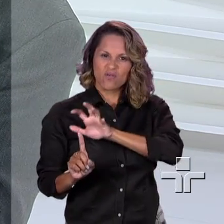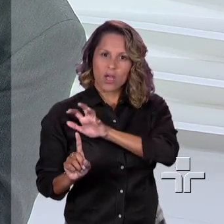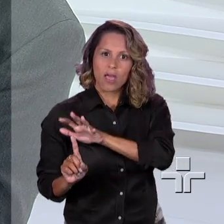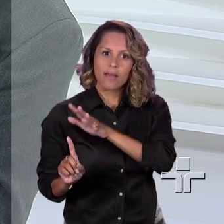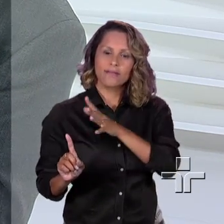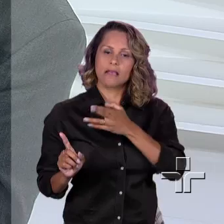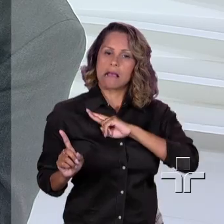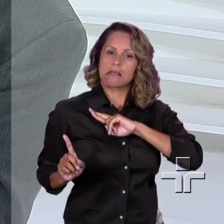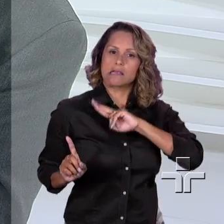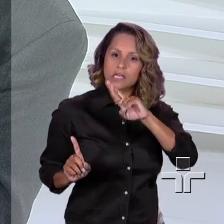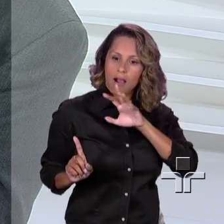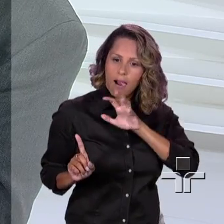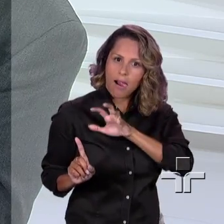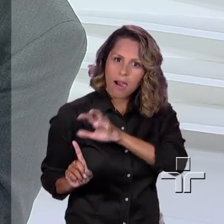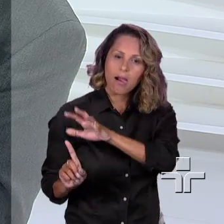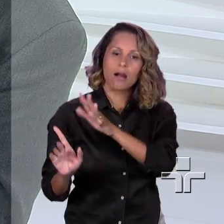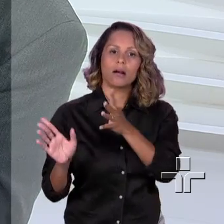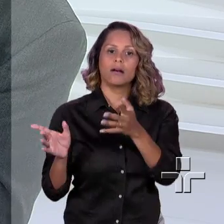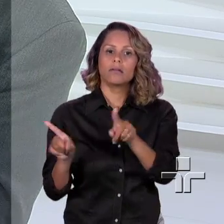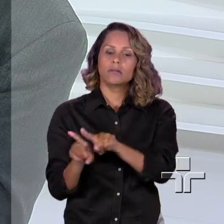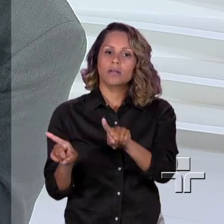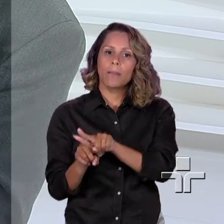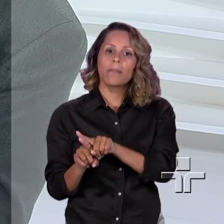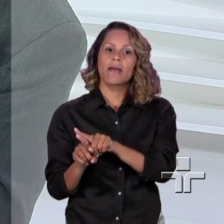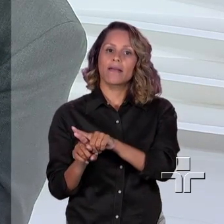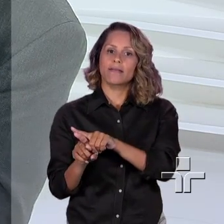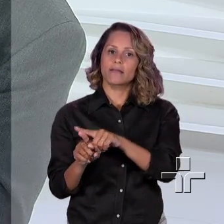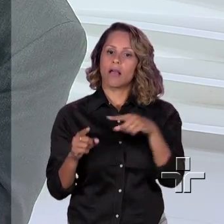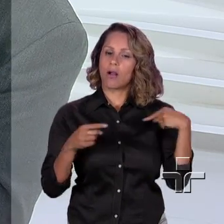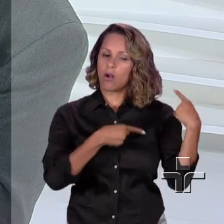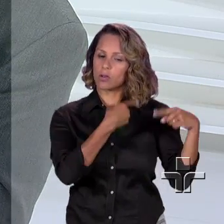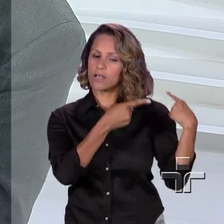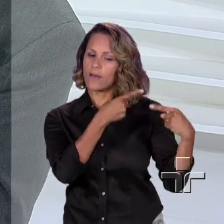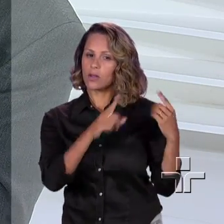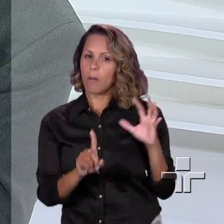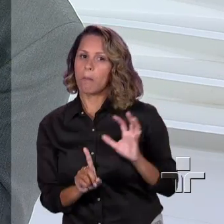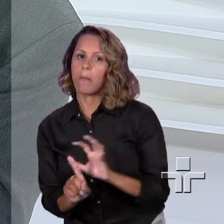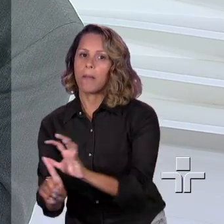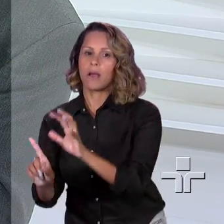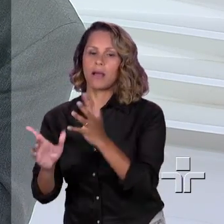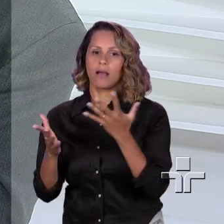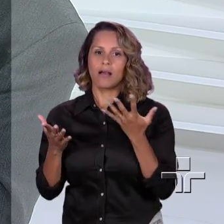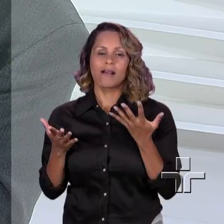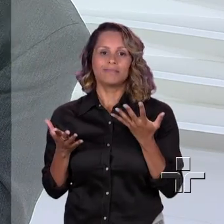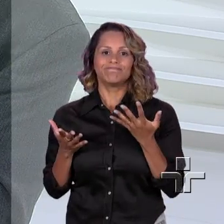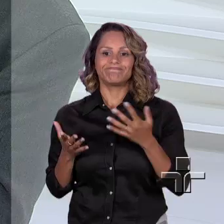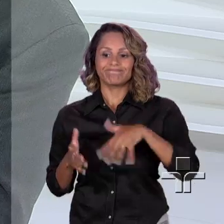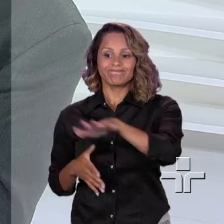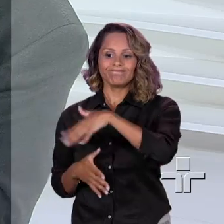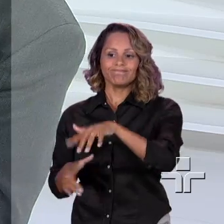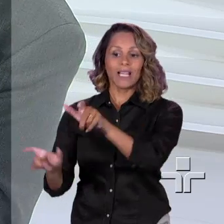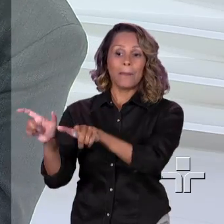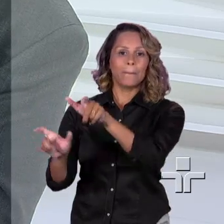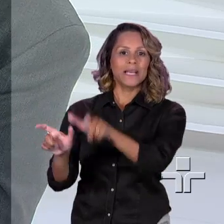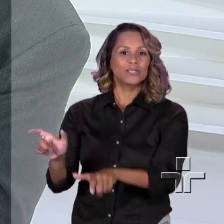ideias religiosas ou ideias conservadoras, estão inventando